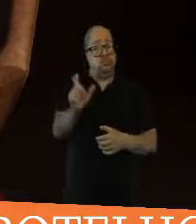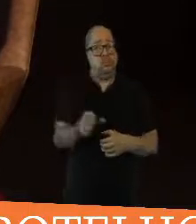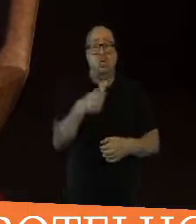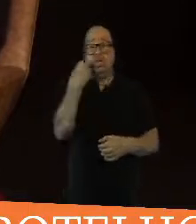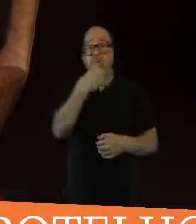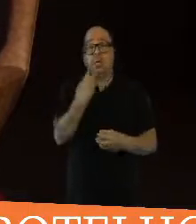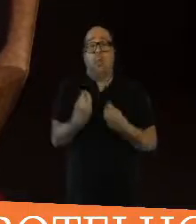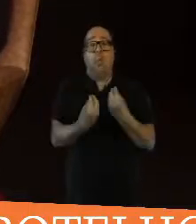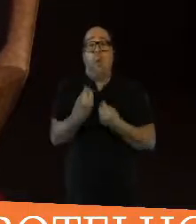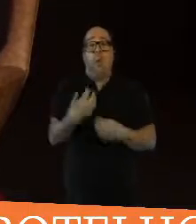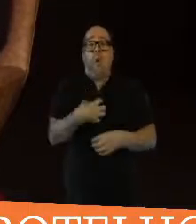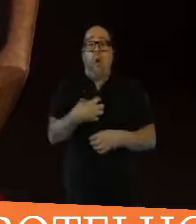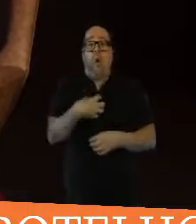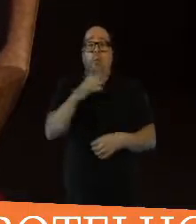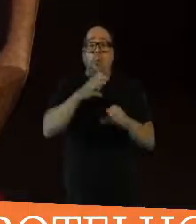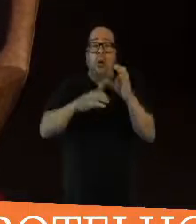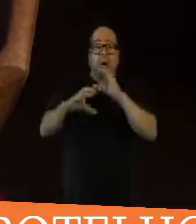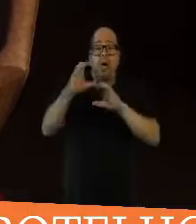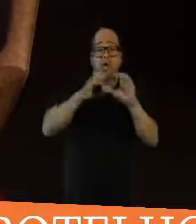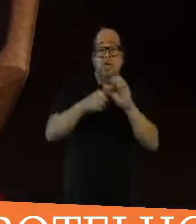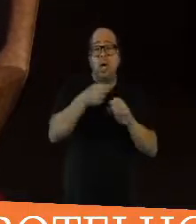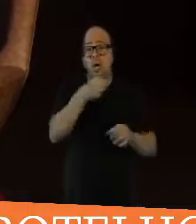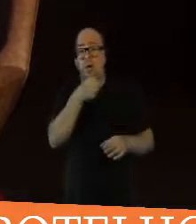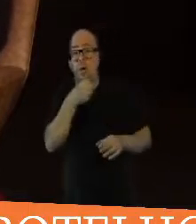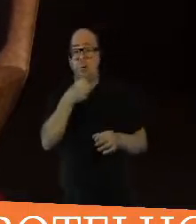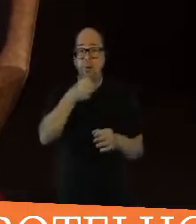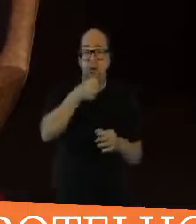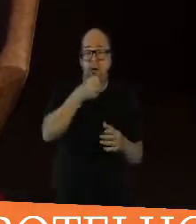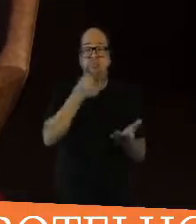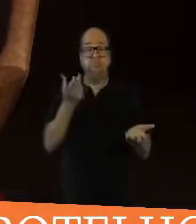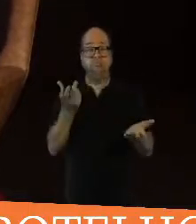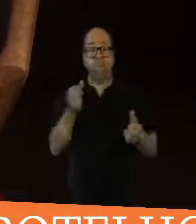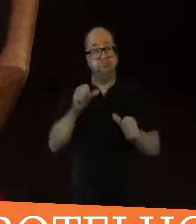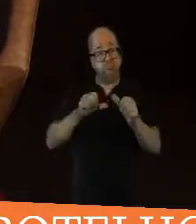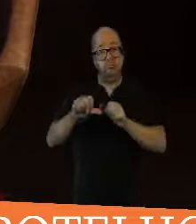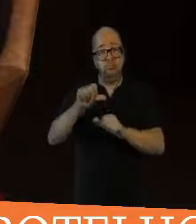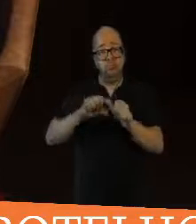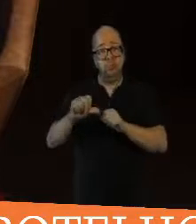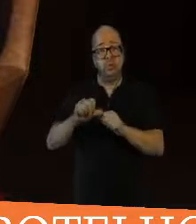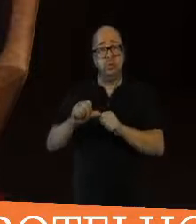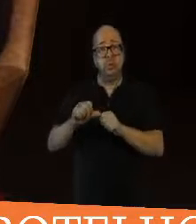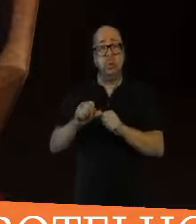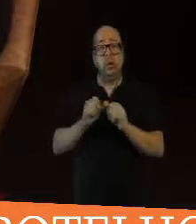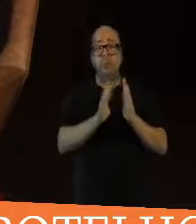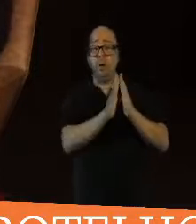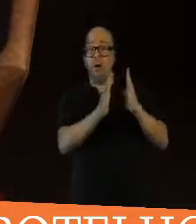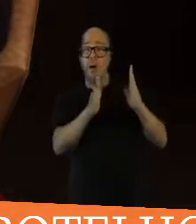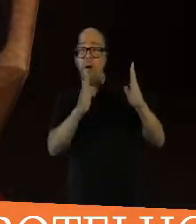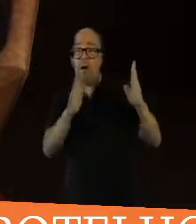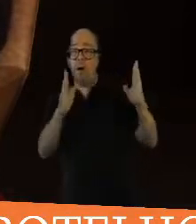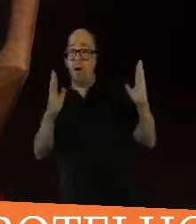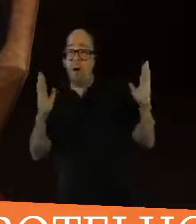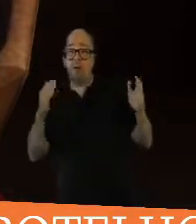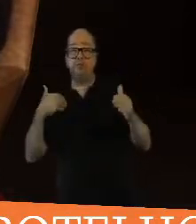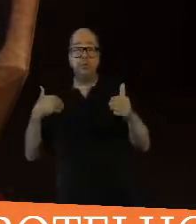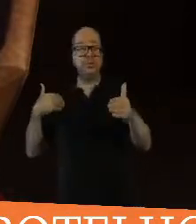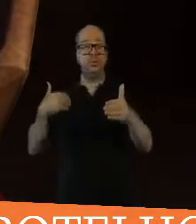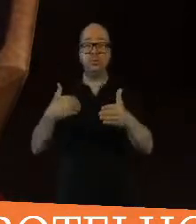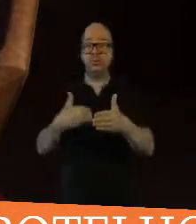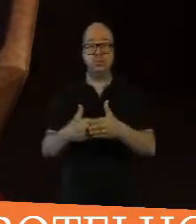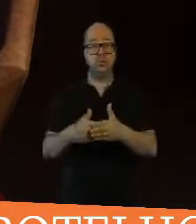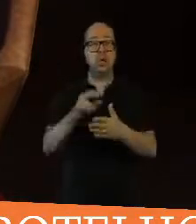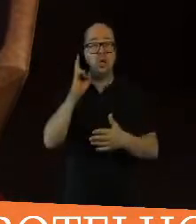fazer música, a maneira como os cantores cantam, por assim dizer. Se a gente pensa na Era de Ouro do Rádio, principalmente